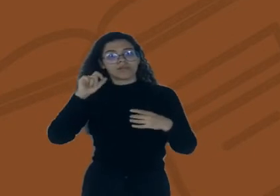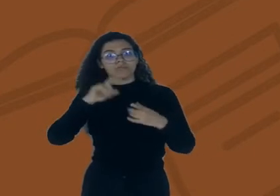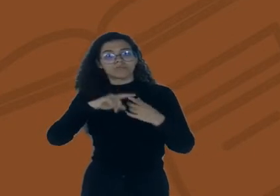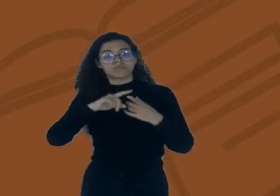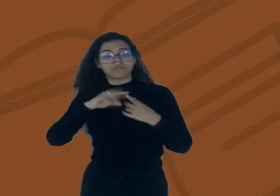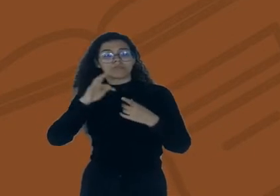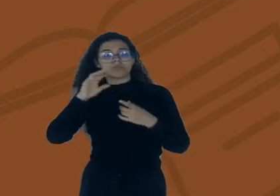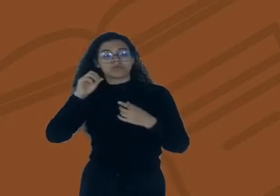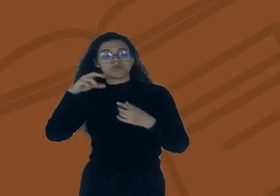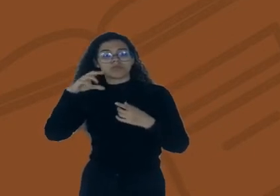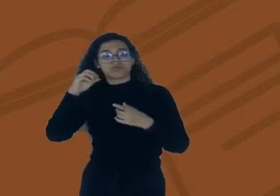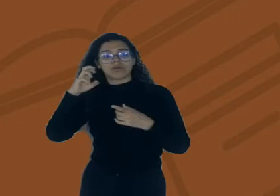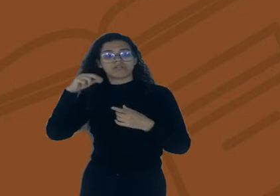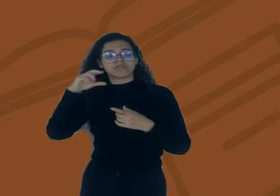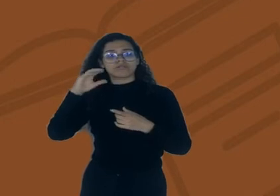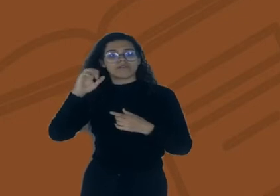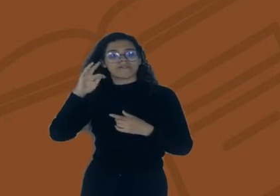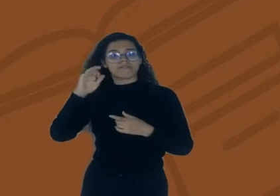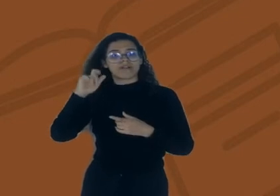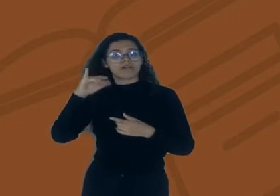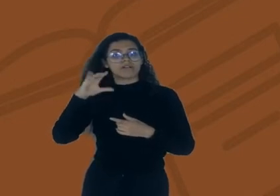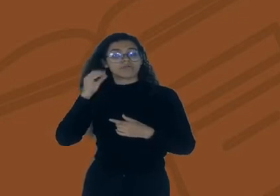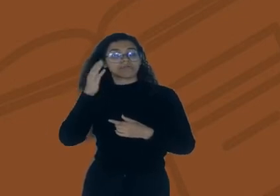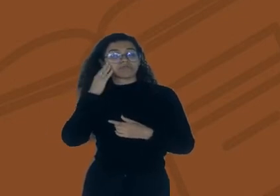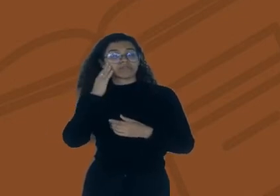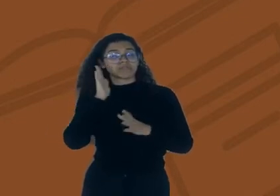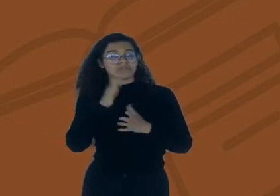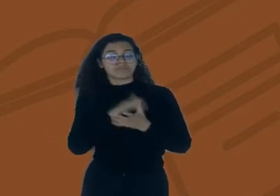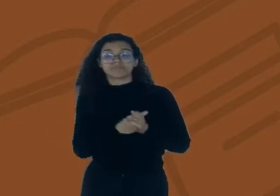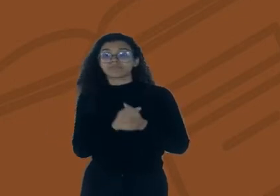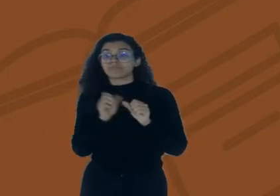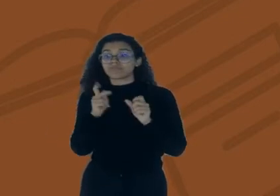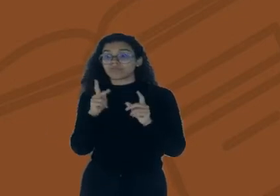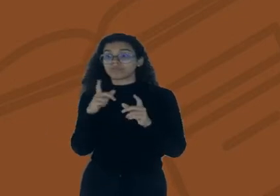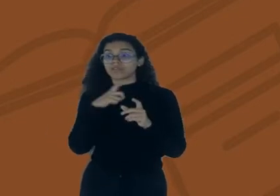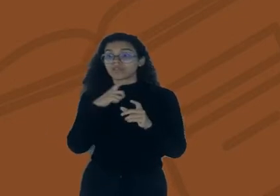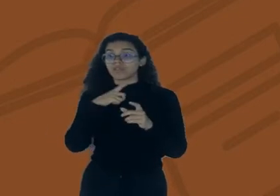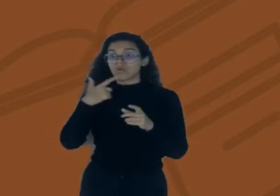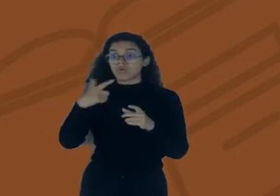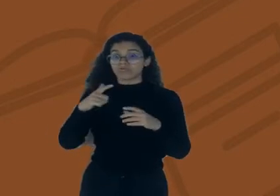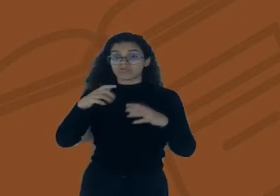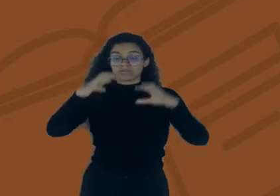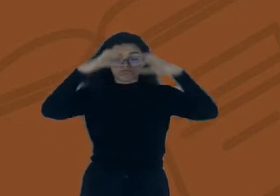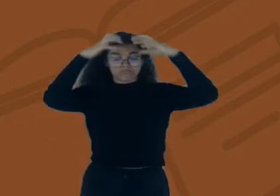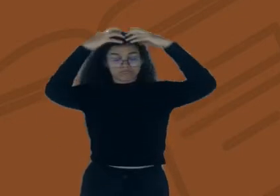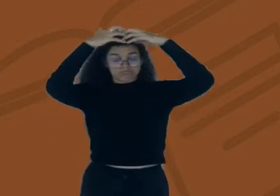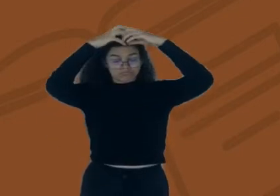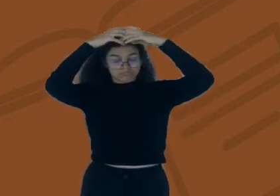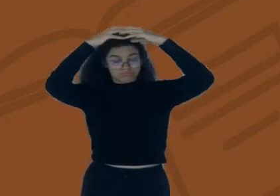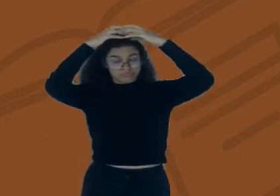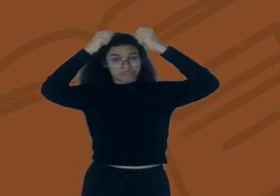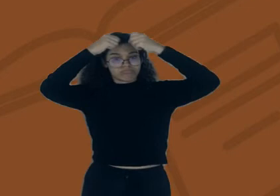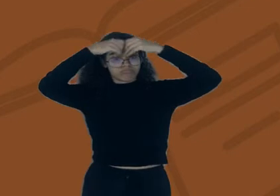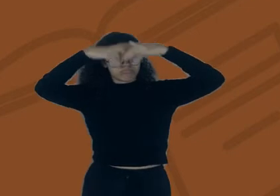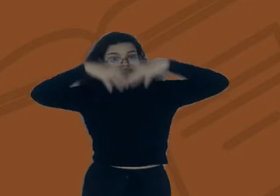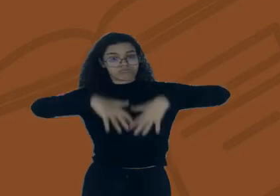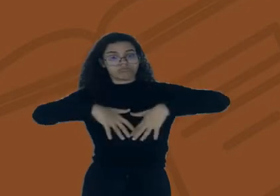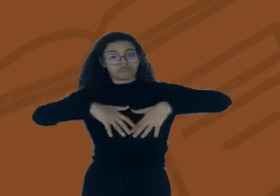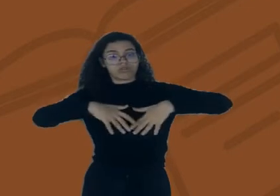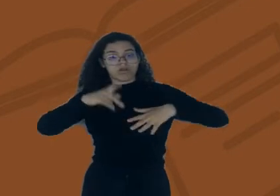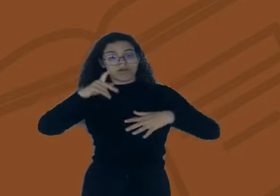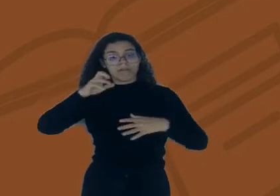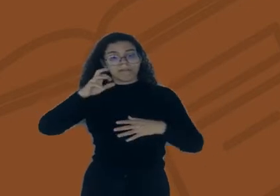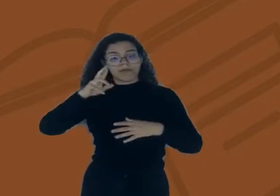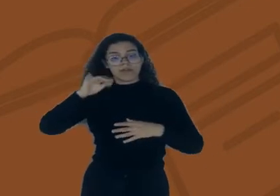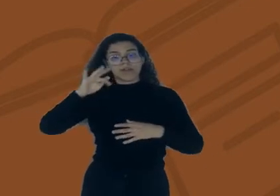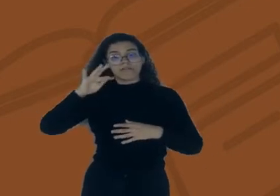bem. Já o sistema nervoso periférico, ele é formado aí pelos nervos espinhais, pelos nervos